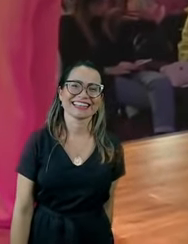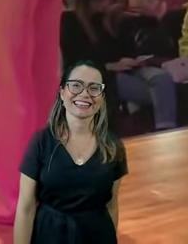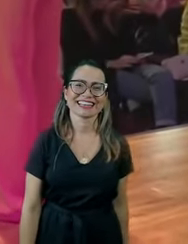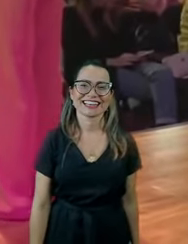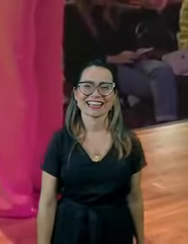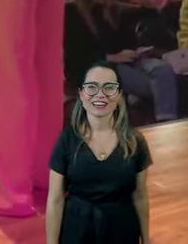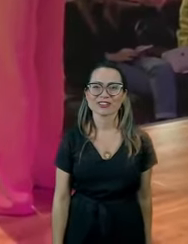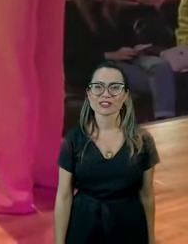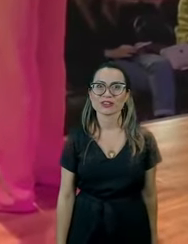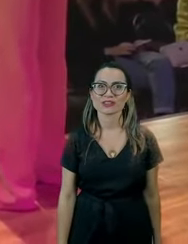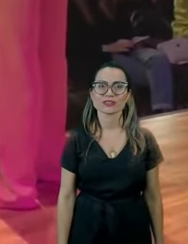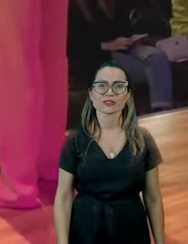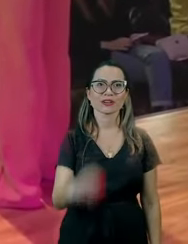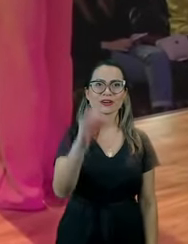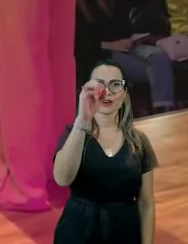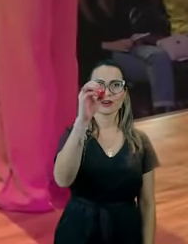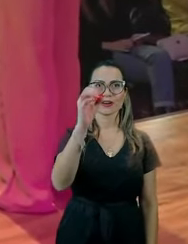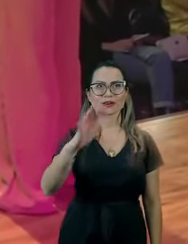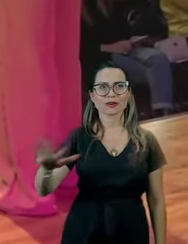Osório,